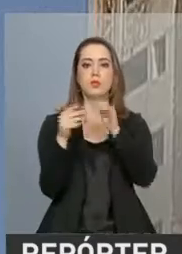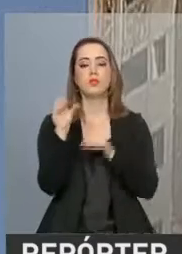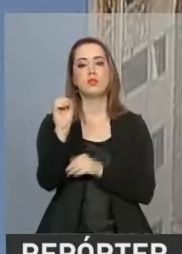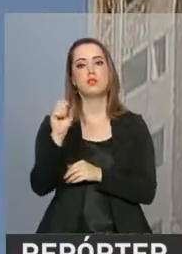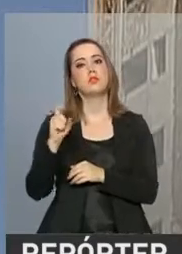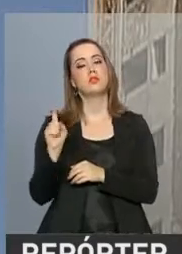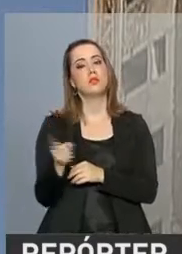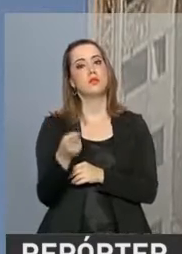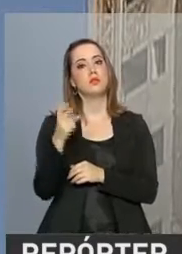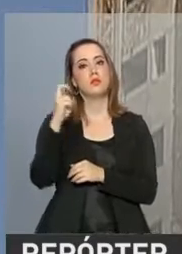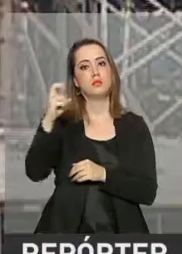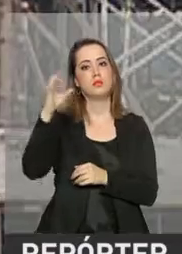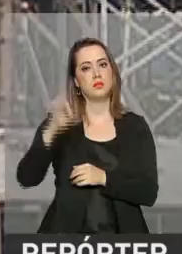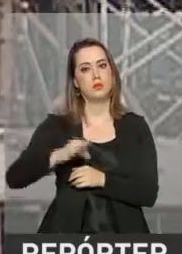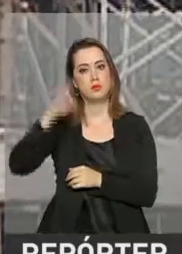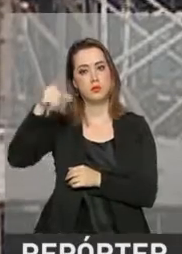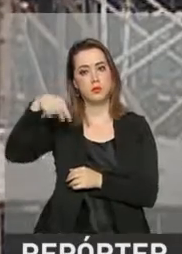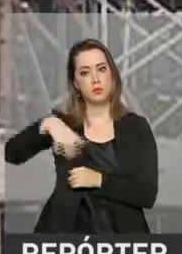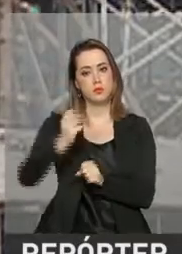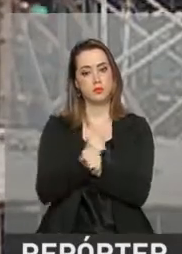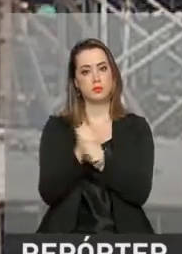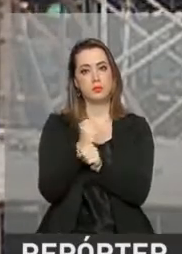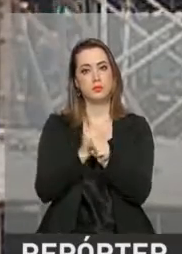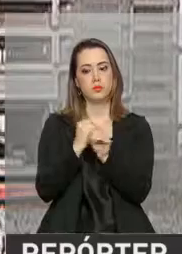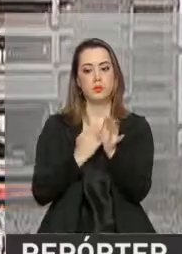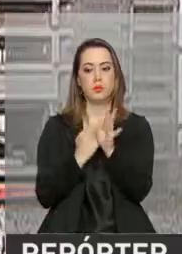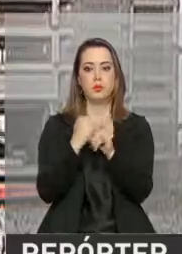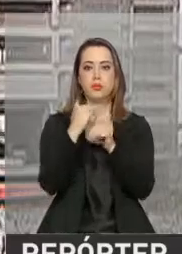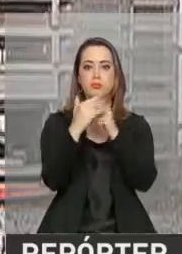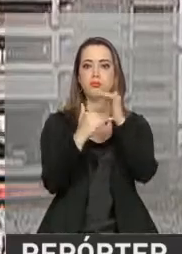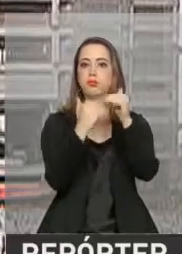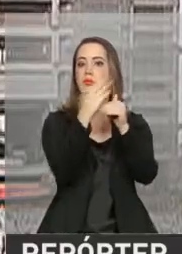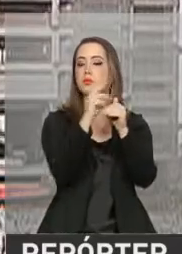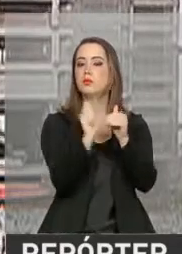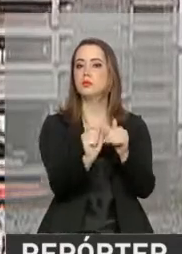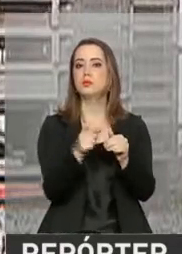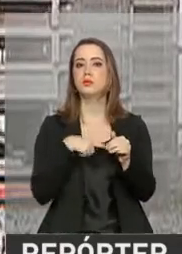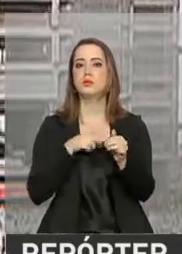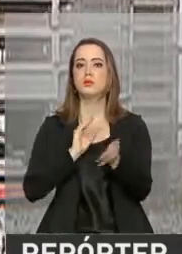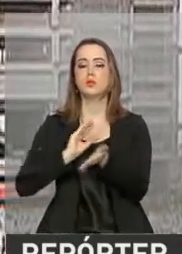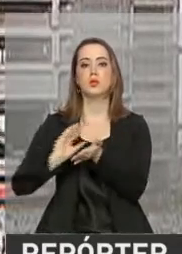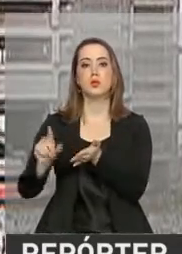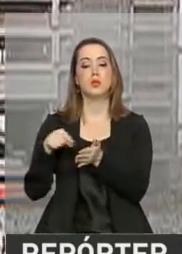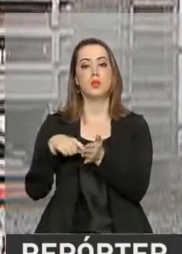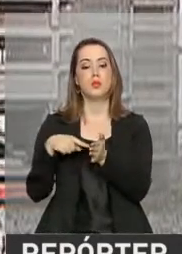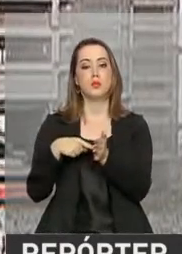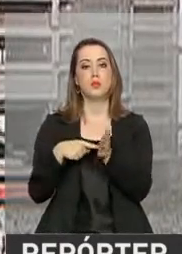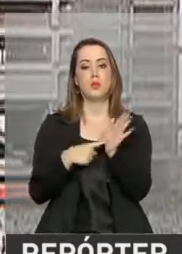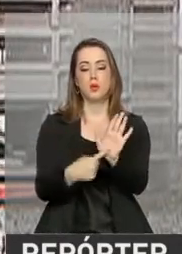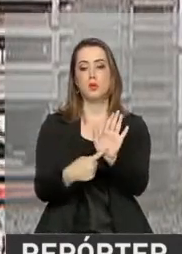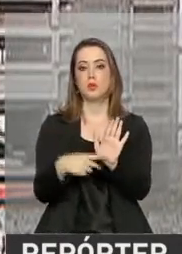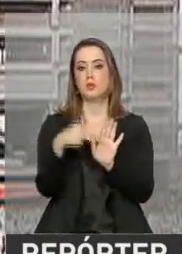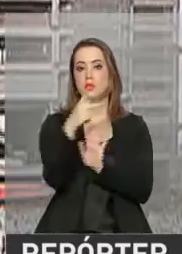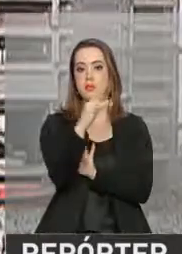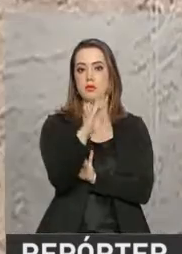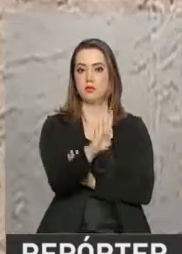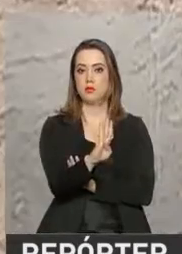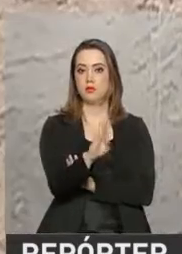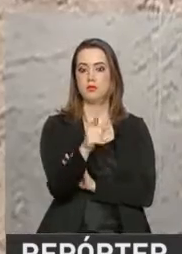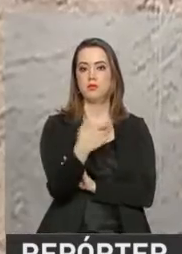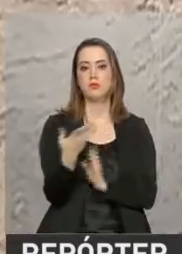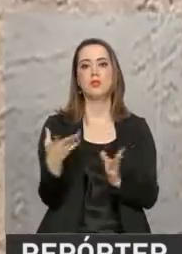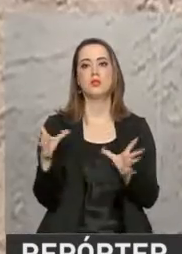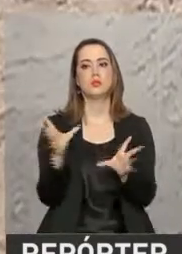segundo trimestre deste ano o aumento nos investimentos deve refletir no produto interno bruto de 2016 o pib